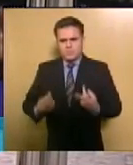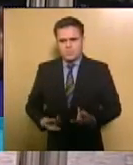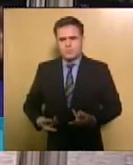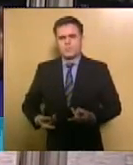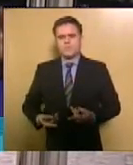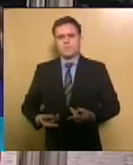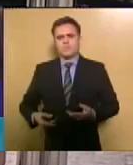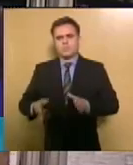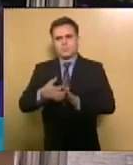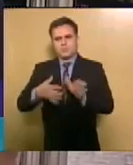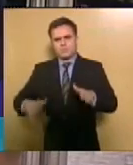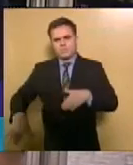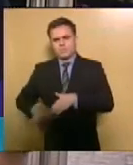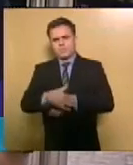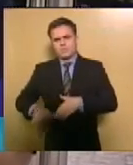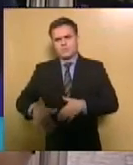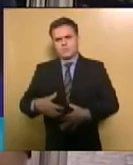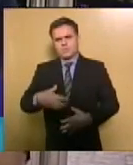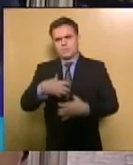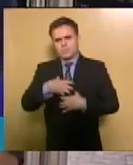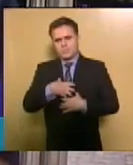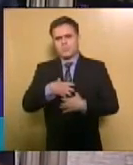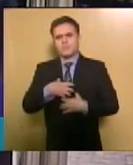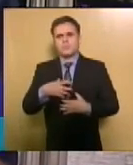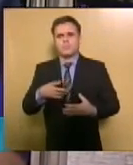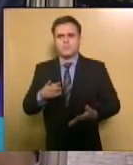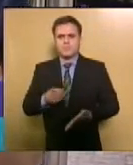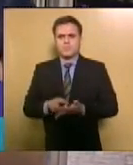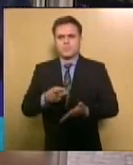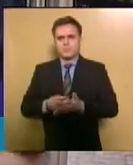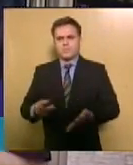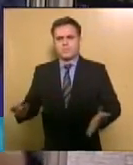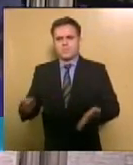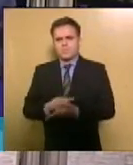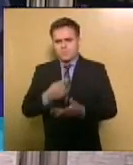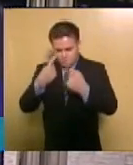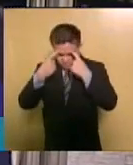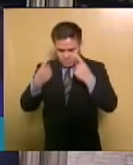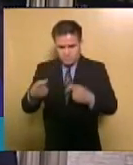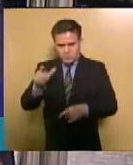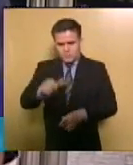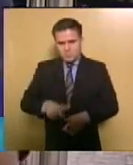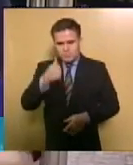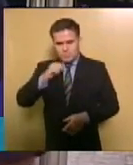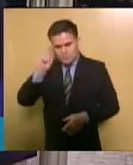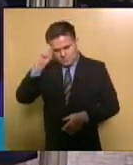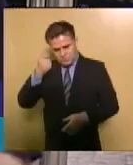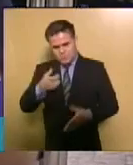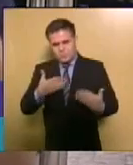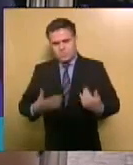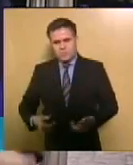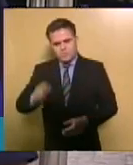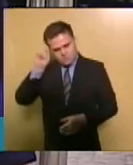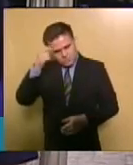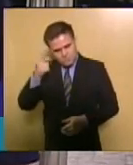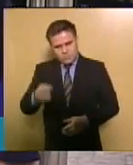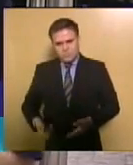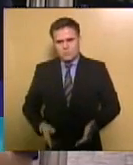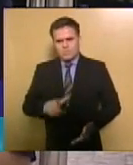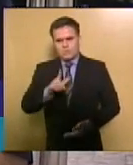rua que tem sentido na pele o que que realmente tem sido violência contra a mulher negra contra a juventude Negra contra a comunidade